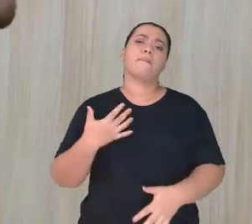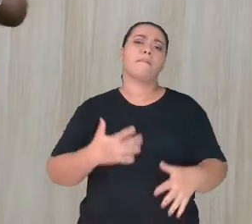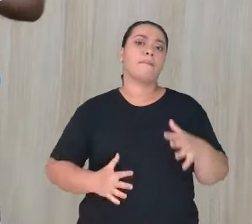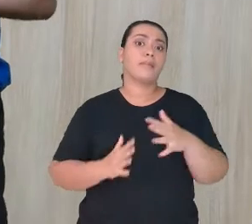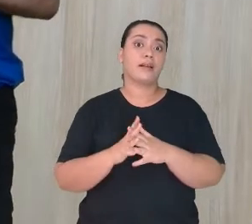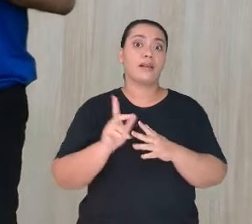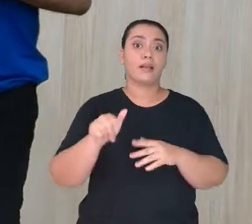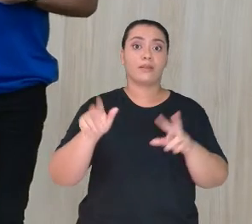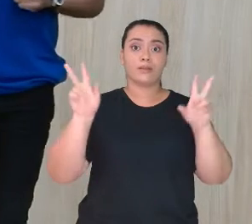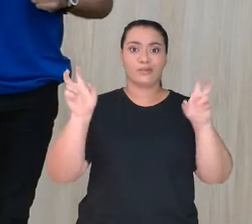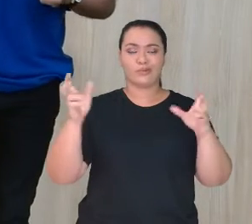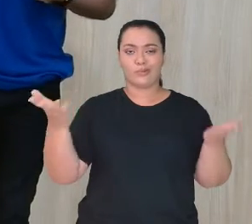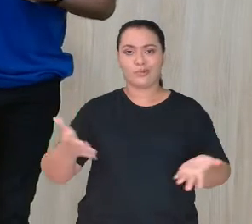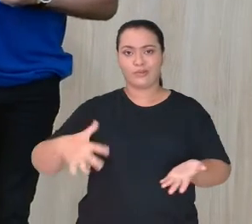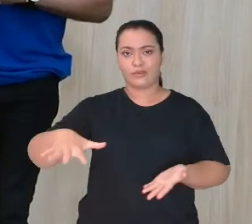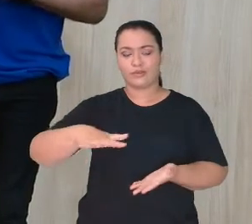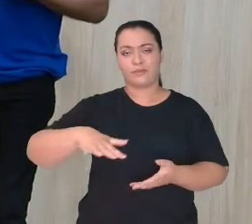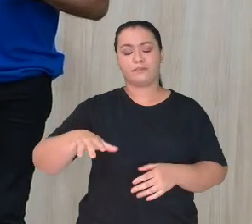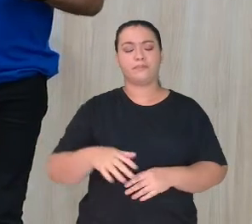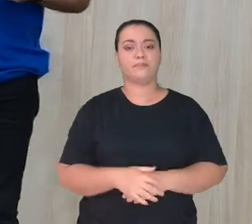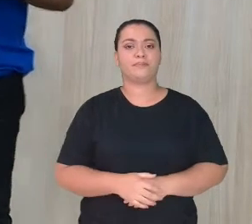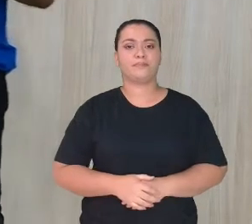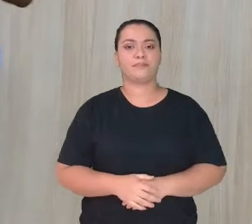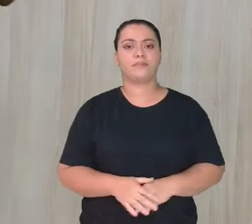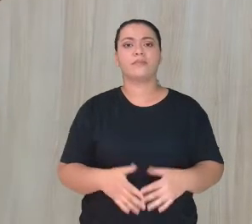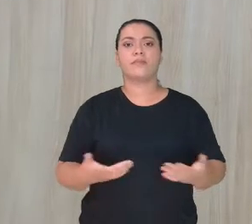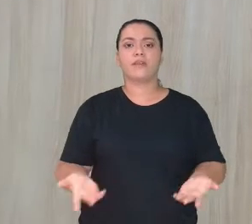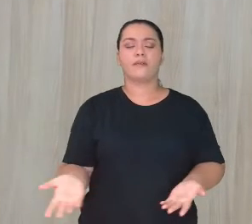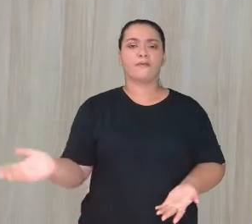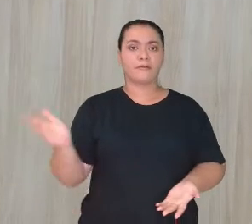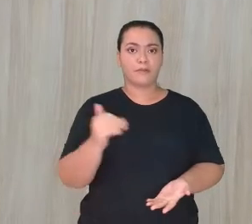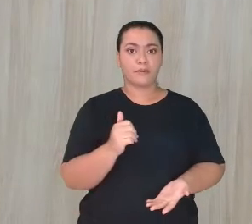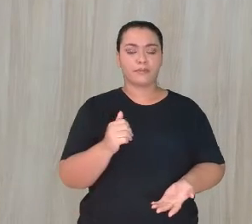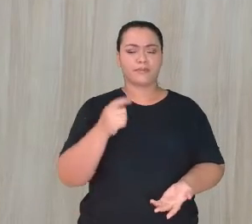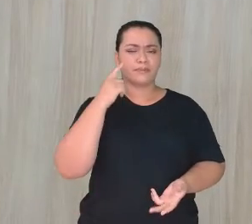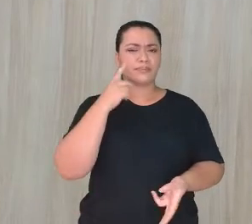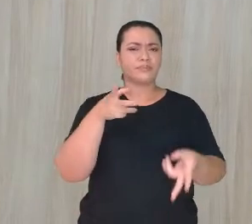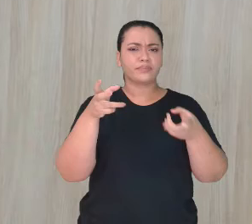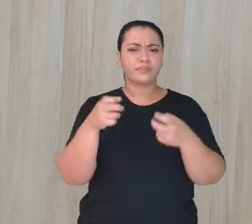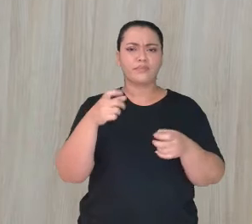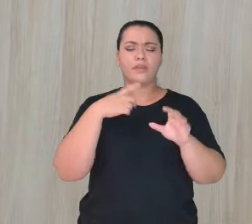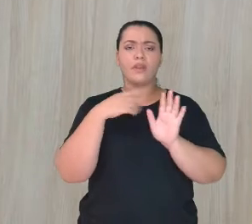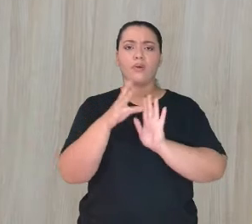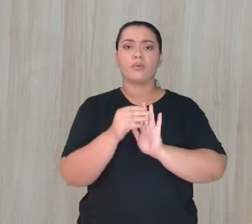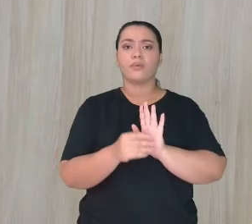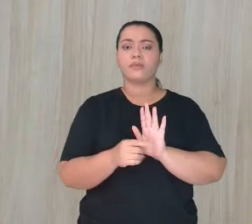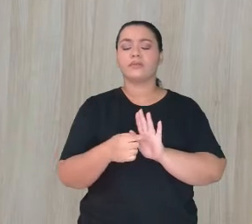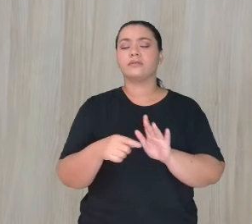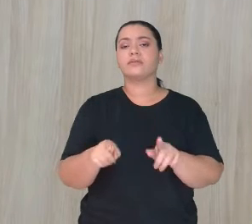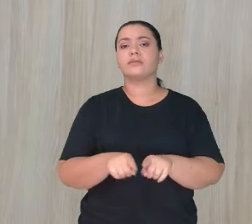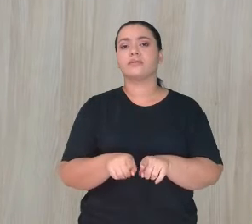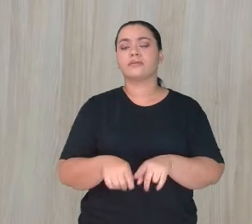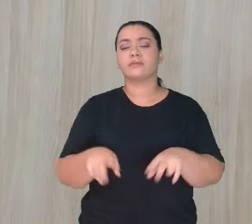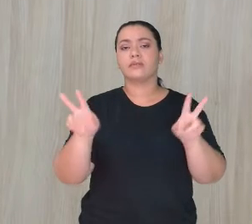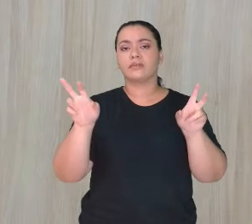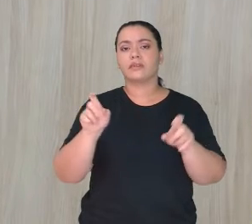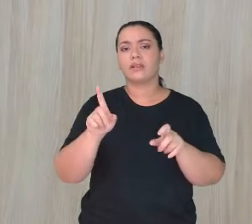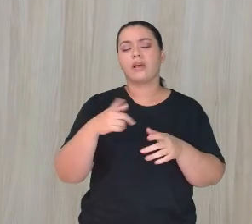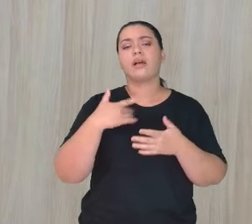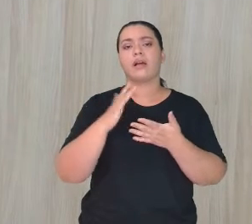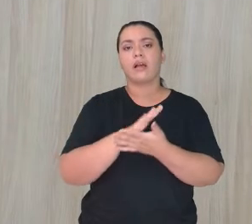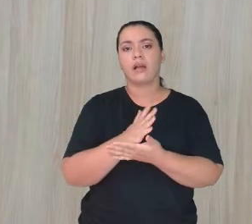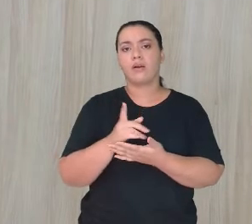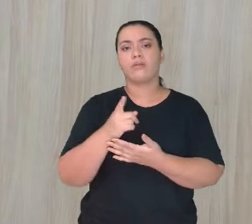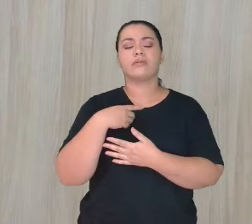aí do assunto de área, tá bom? Então, vamos embora, a gente vai observar esse conteúdo e esse assunto aí, ele vai ter algumas